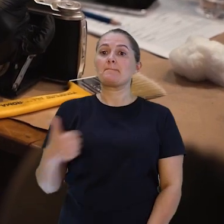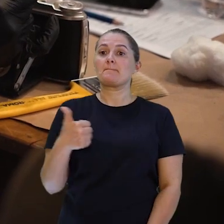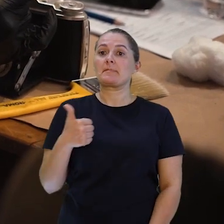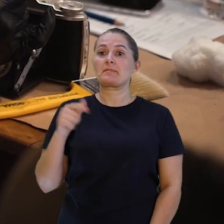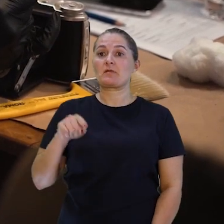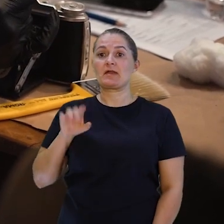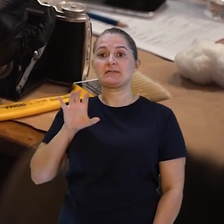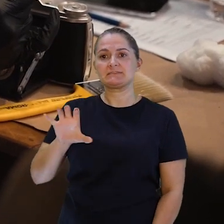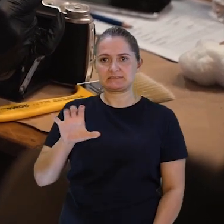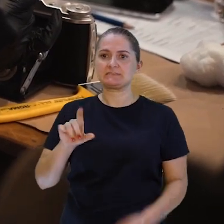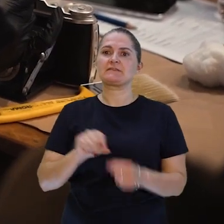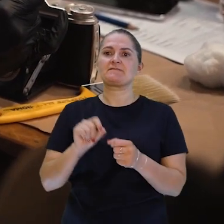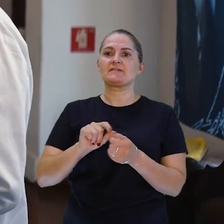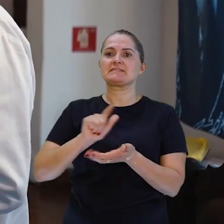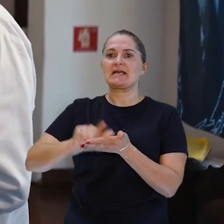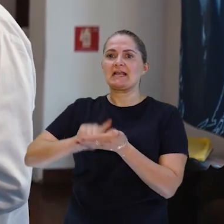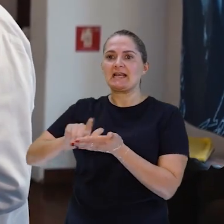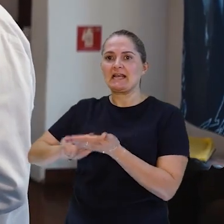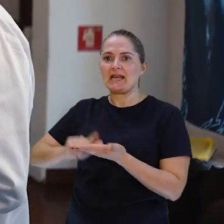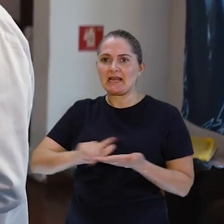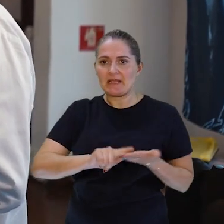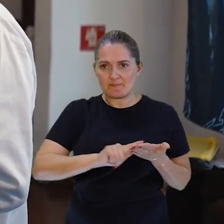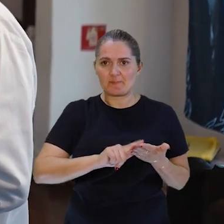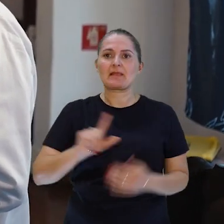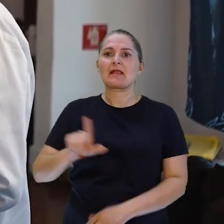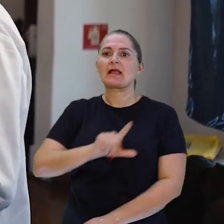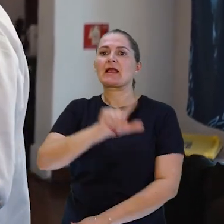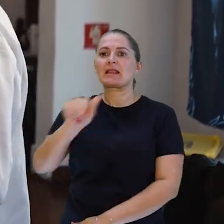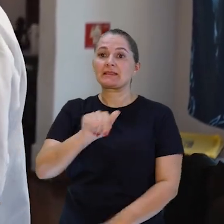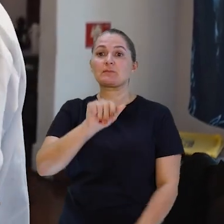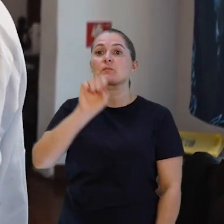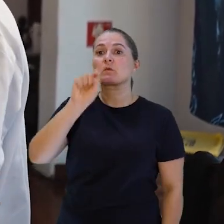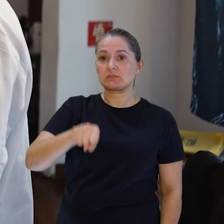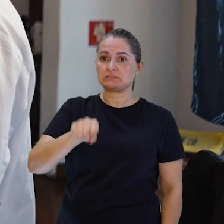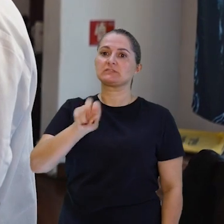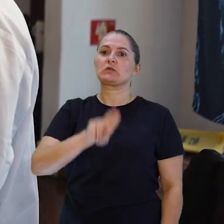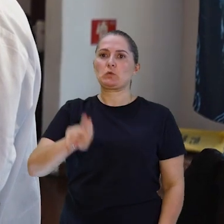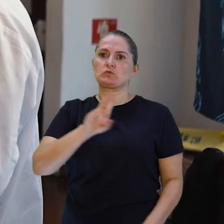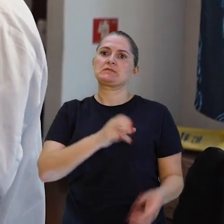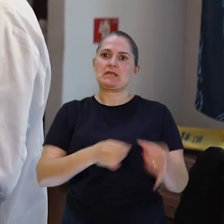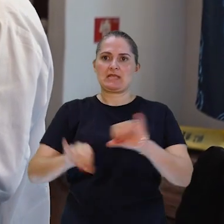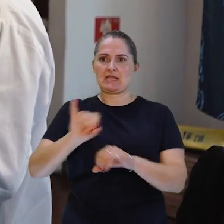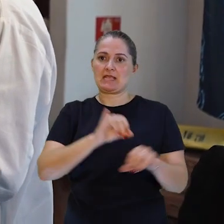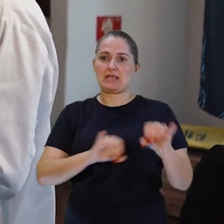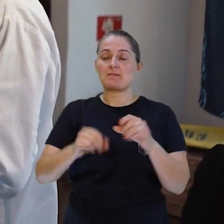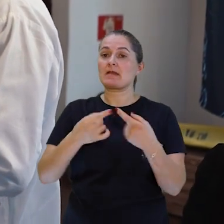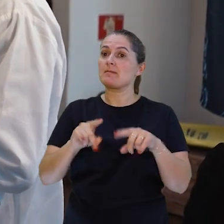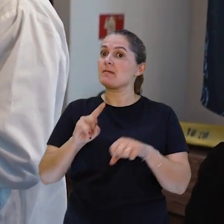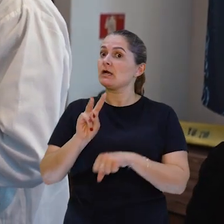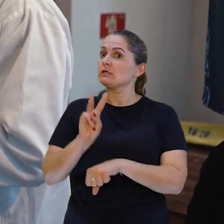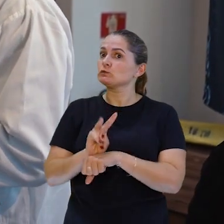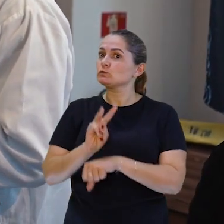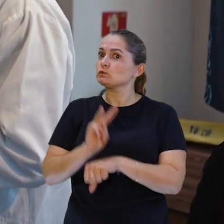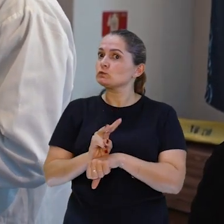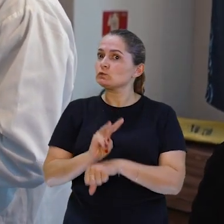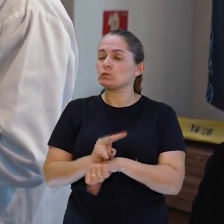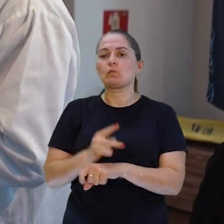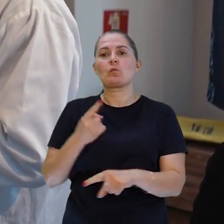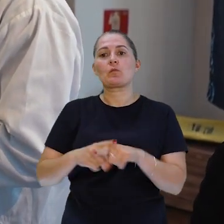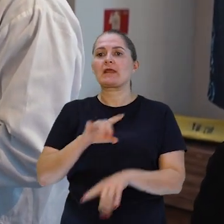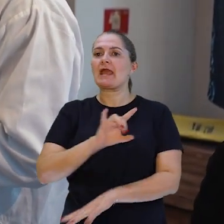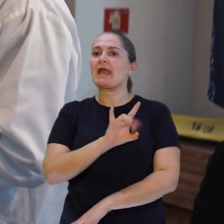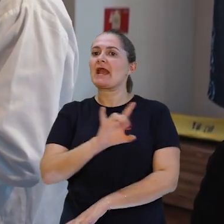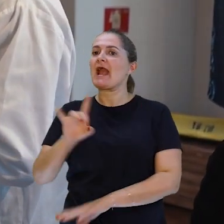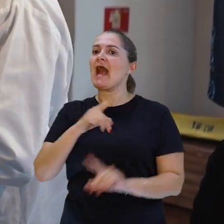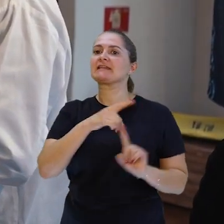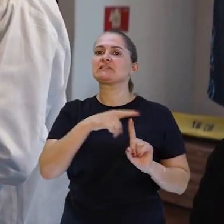A primeira parte é essa, fazer a higienização mecânica. Aí depois sim, você pode entrar com a parte química, mas com muito cuidado.